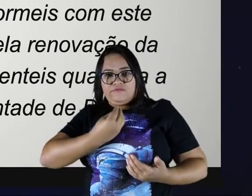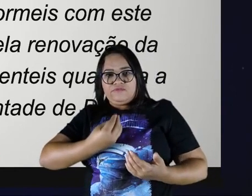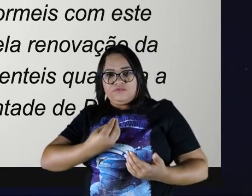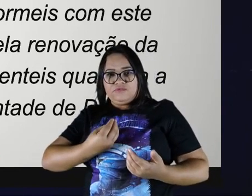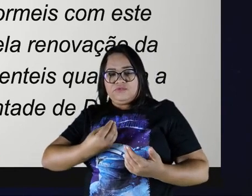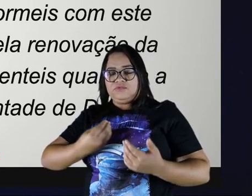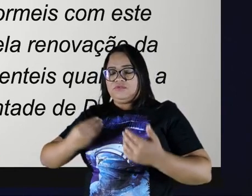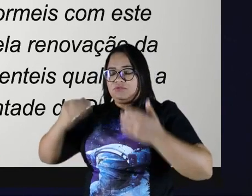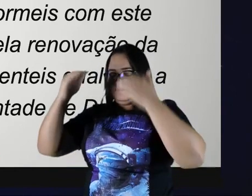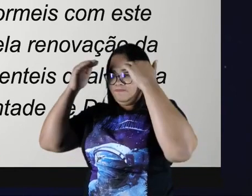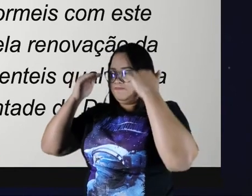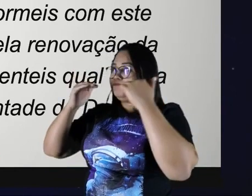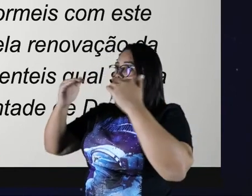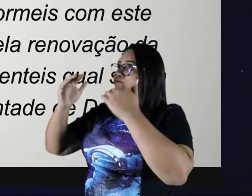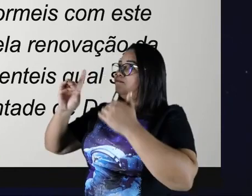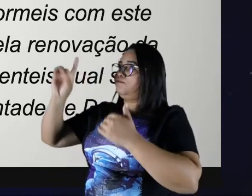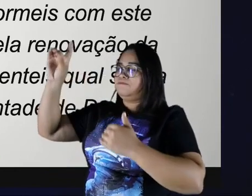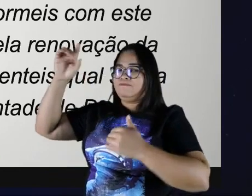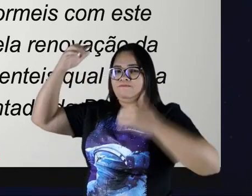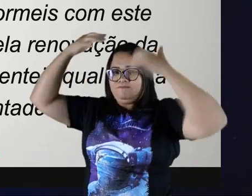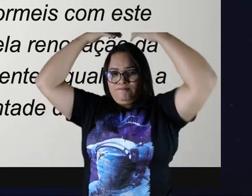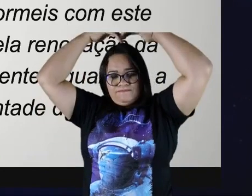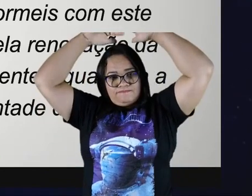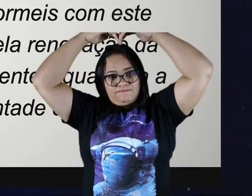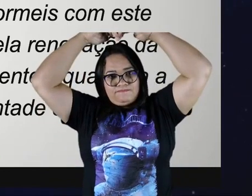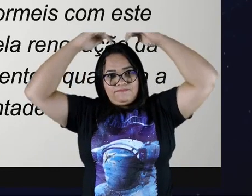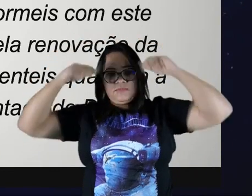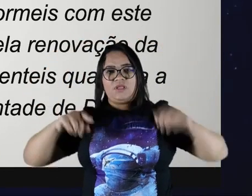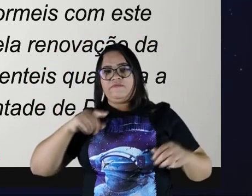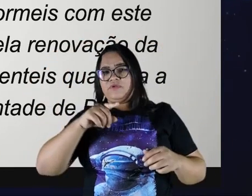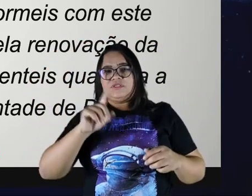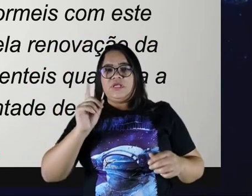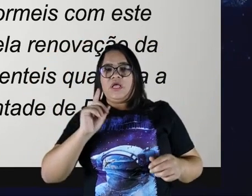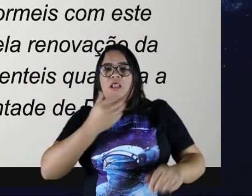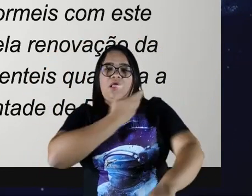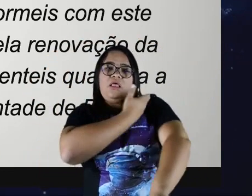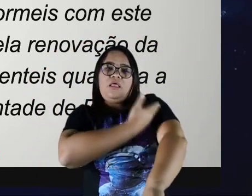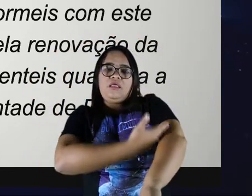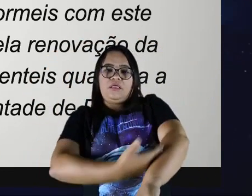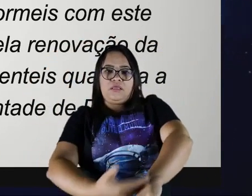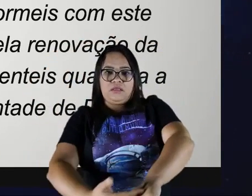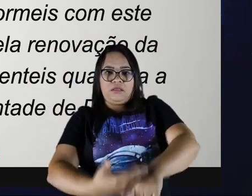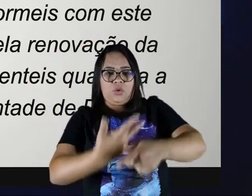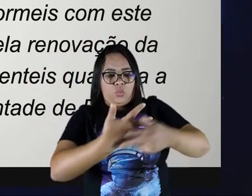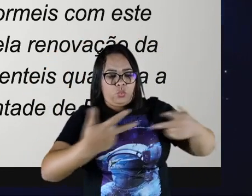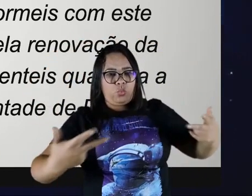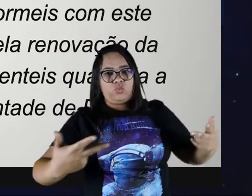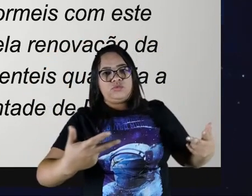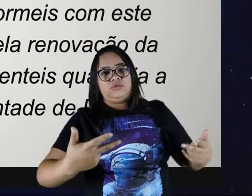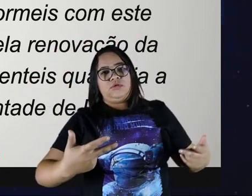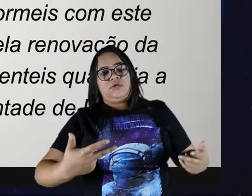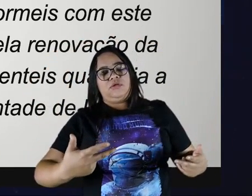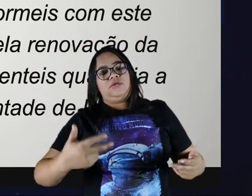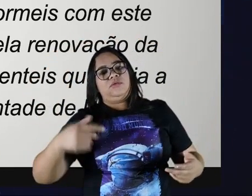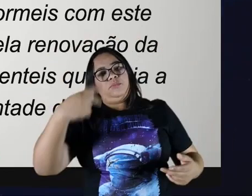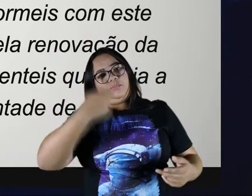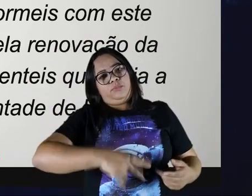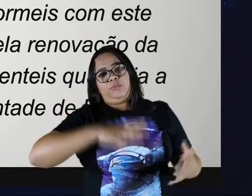agradável a Deus, que é vosso culto racional. Não vos conformeis com este século,